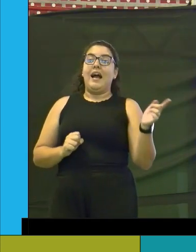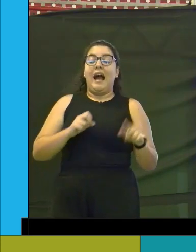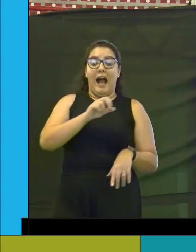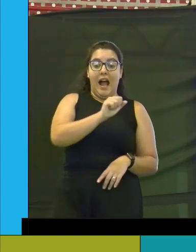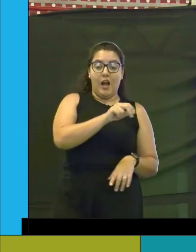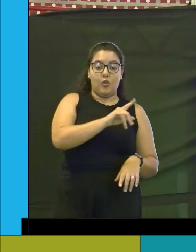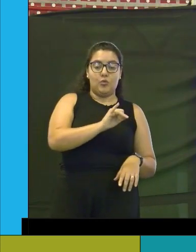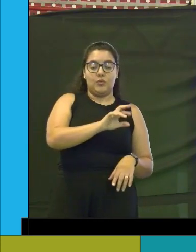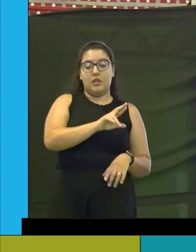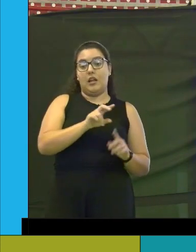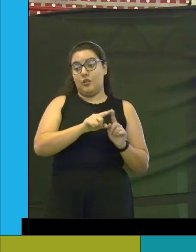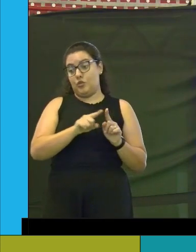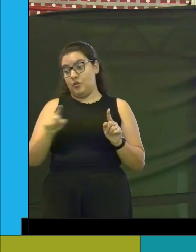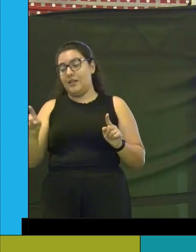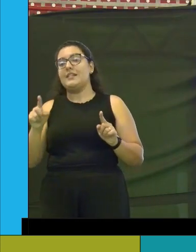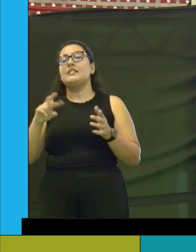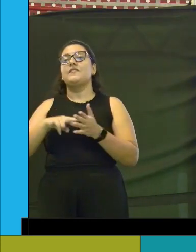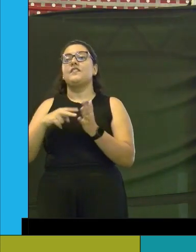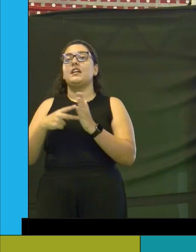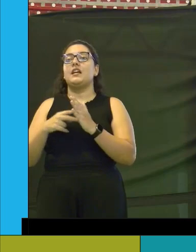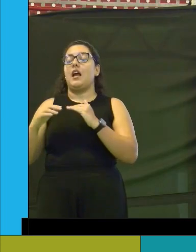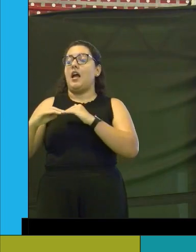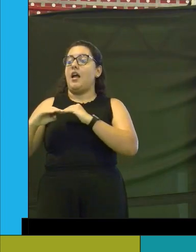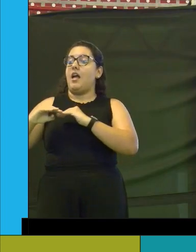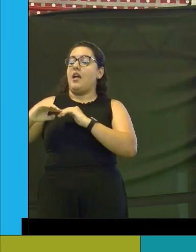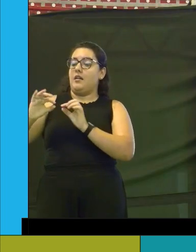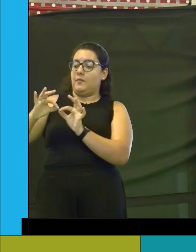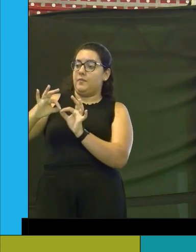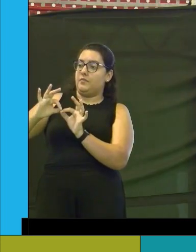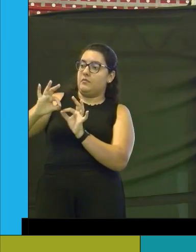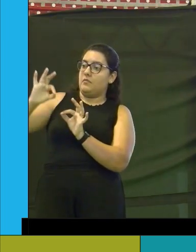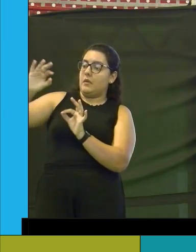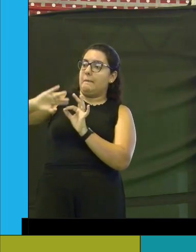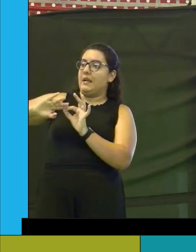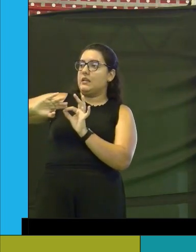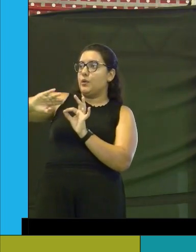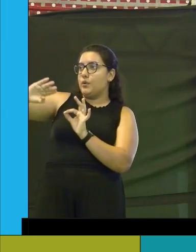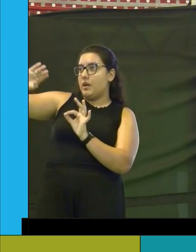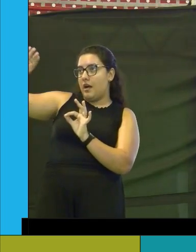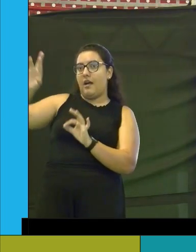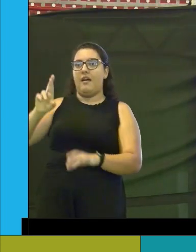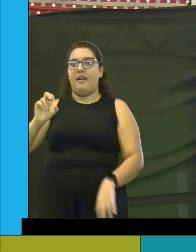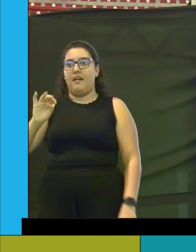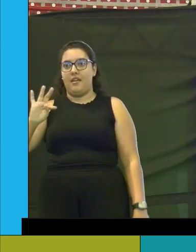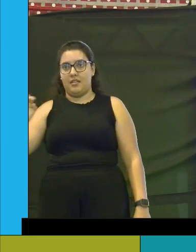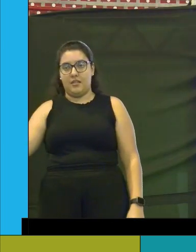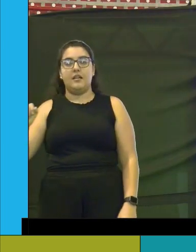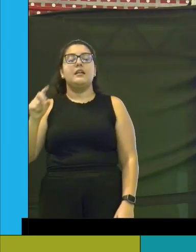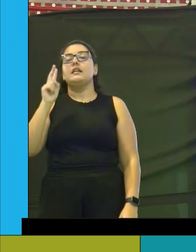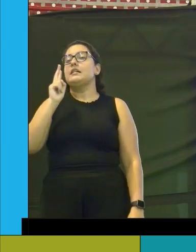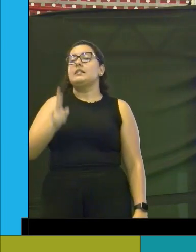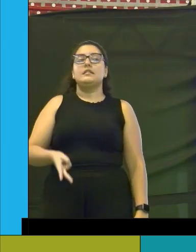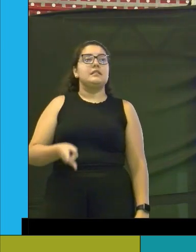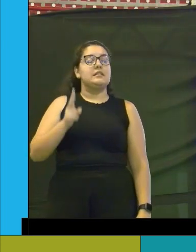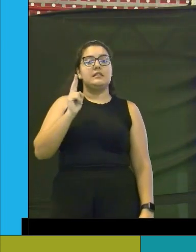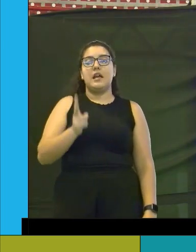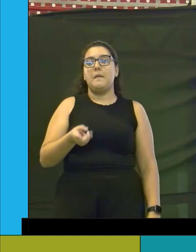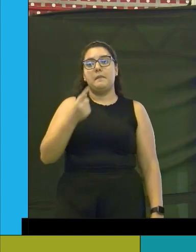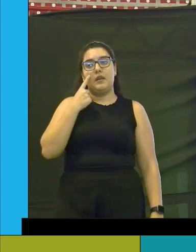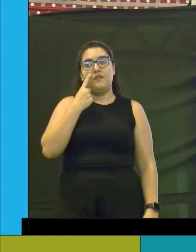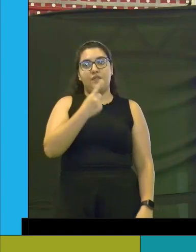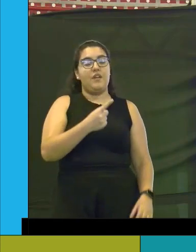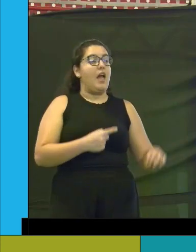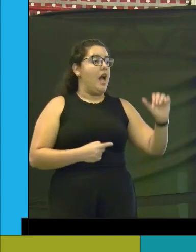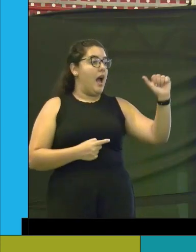quem? Da reta. Olhando para a função do primeiro grau, sempre que você olhar para esse A, é